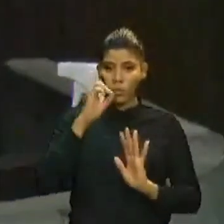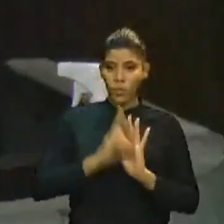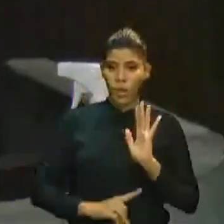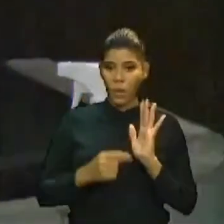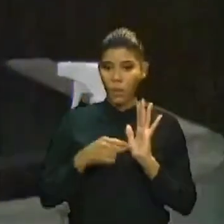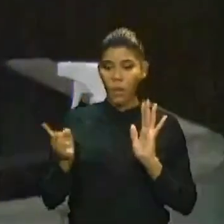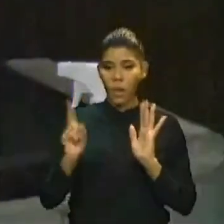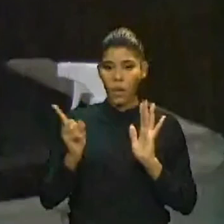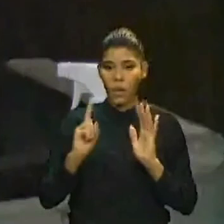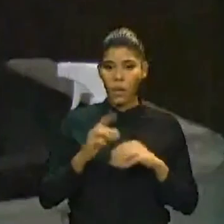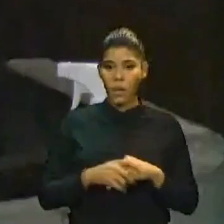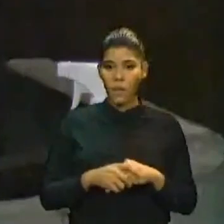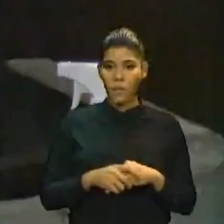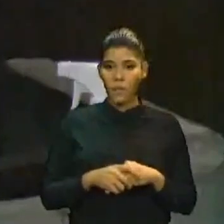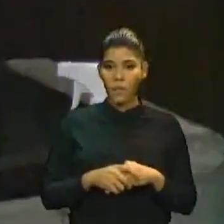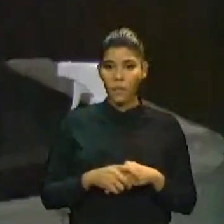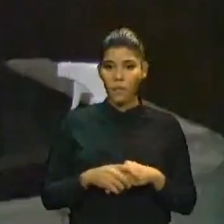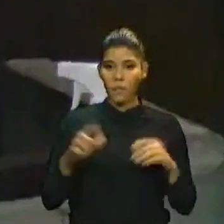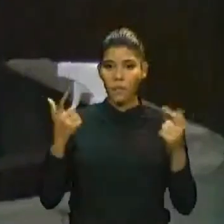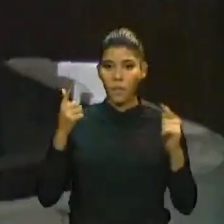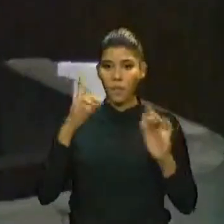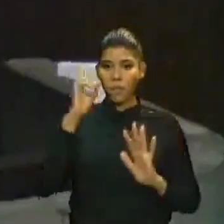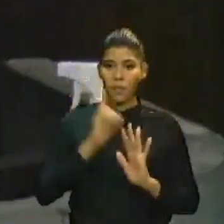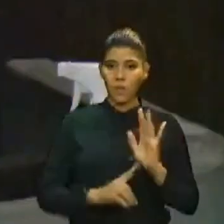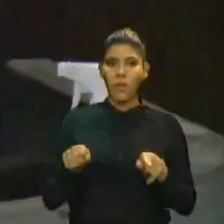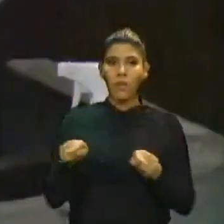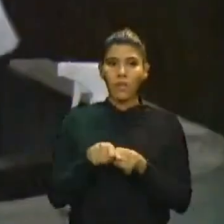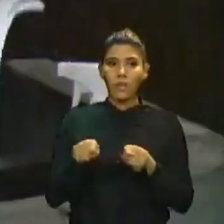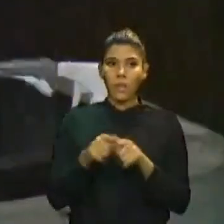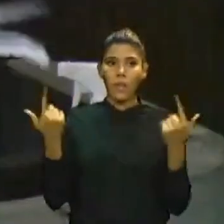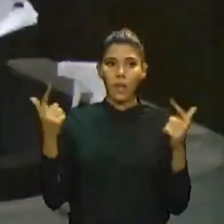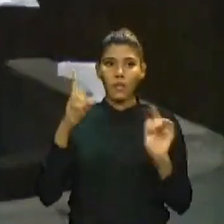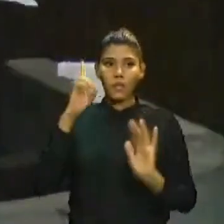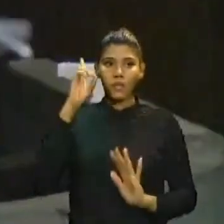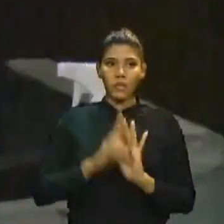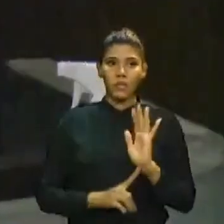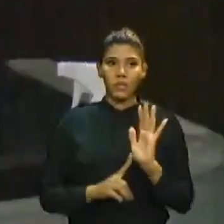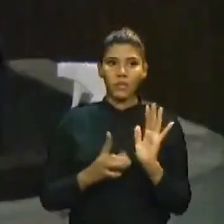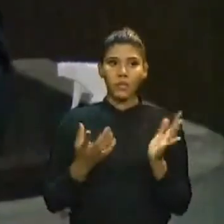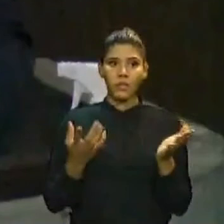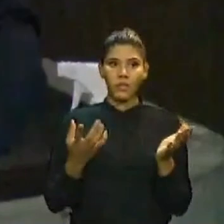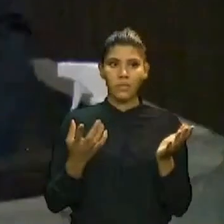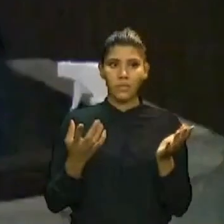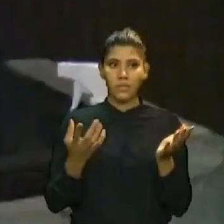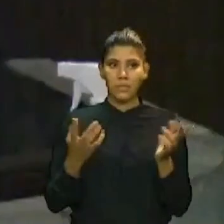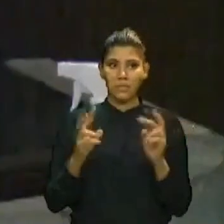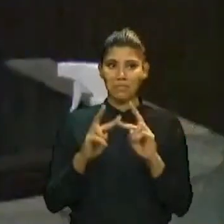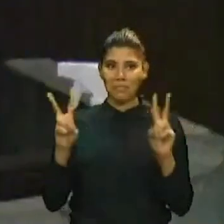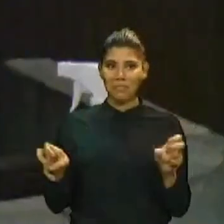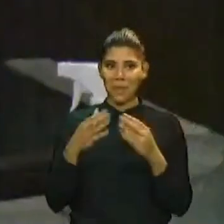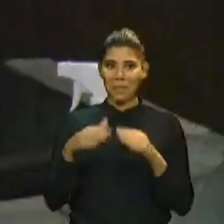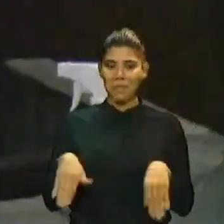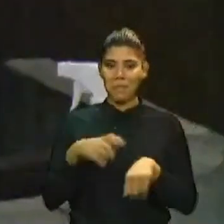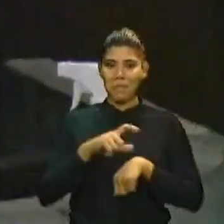viu? Ele não tem esse direito aqui. E ele também não tem esse direito aqui com relação à compensação de horário.